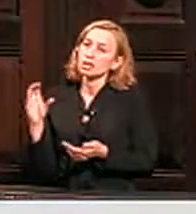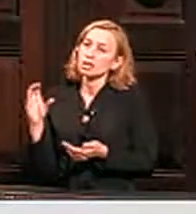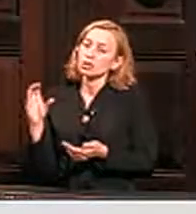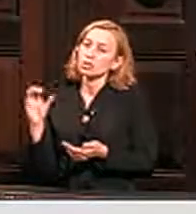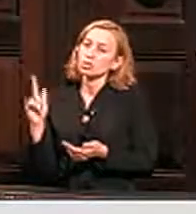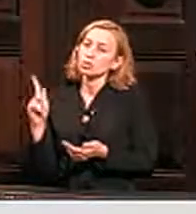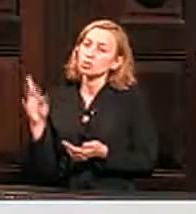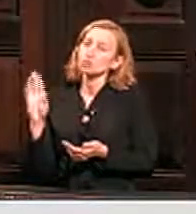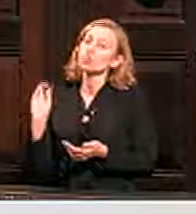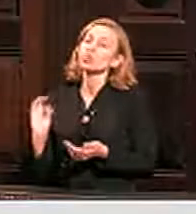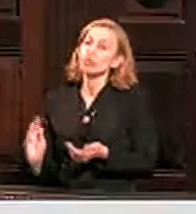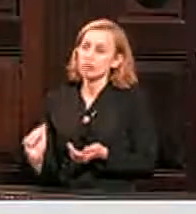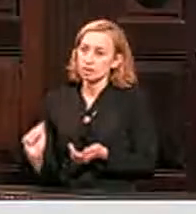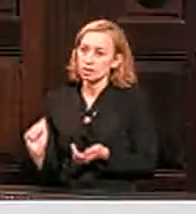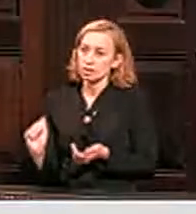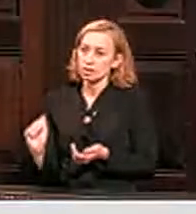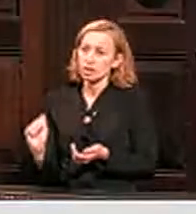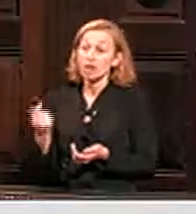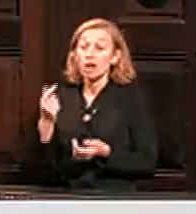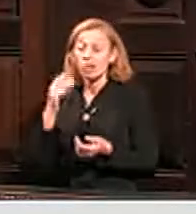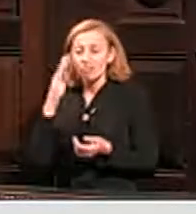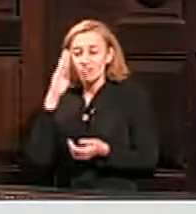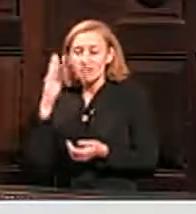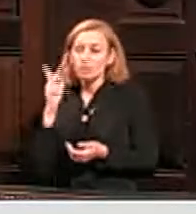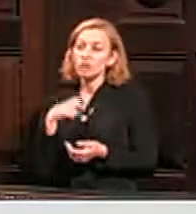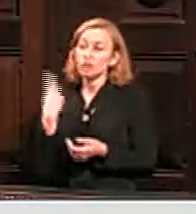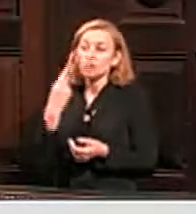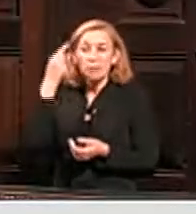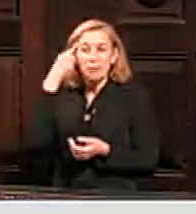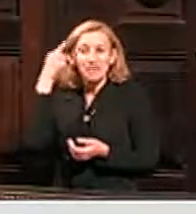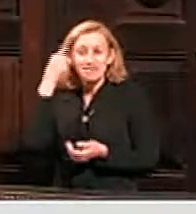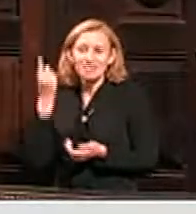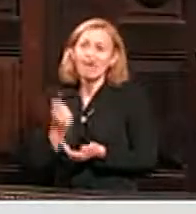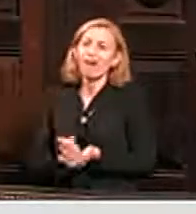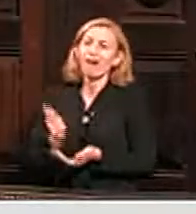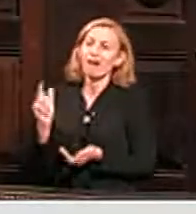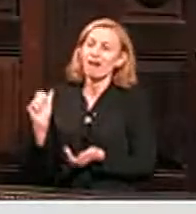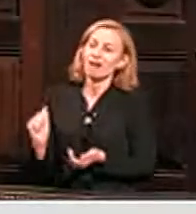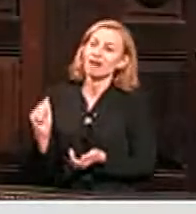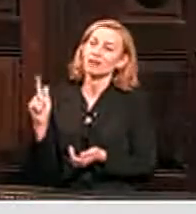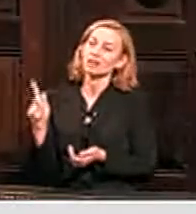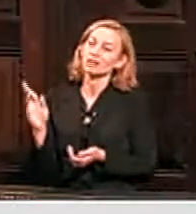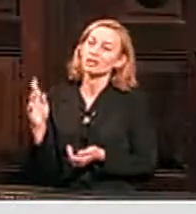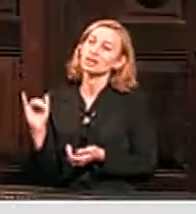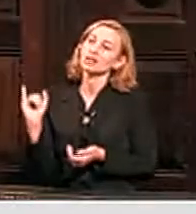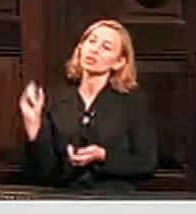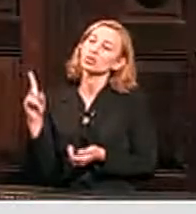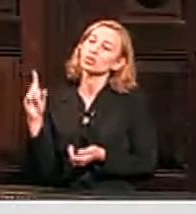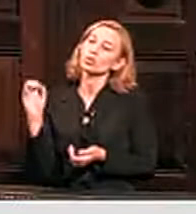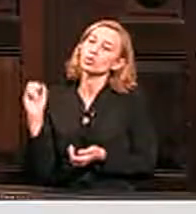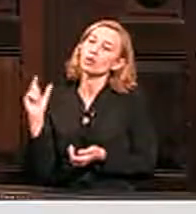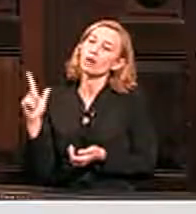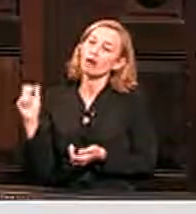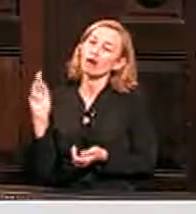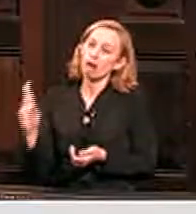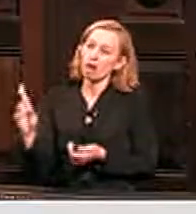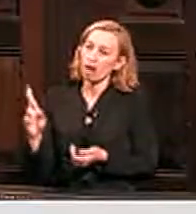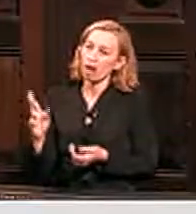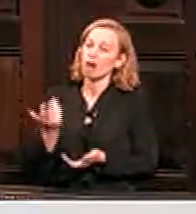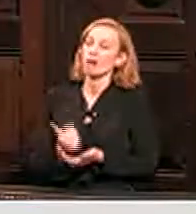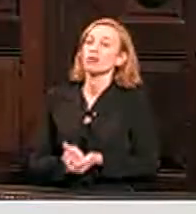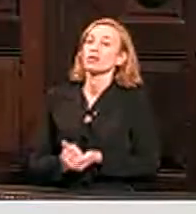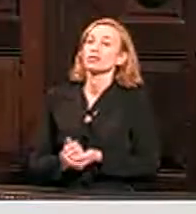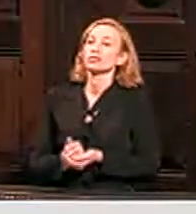pense em produção agrícola descentralizada, próxima aos grandes centros consumidores, como mecanismo de